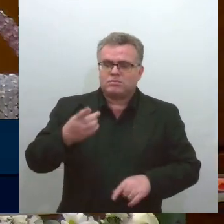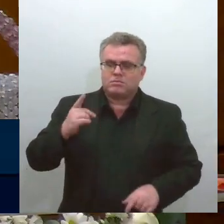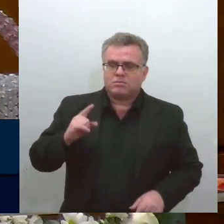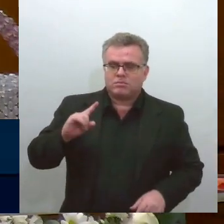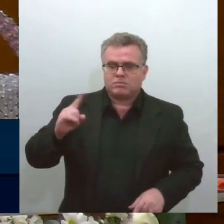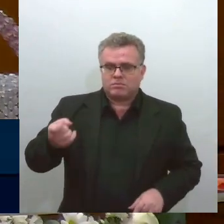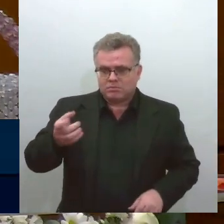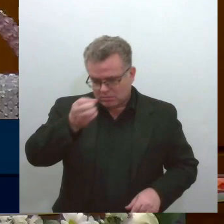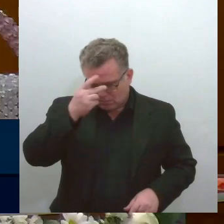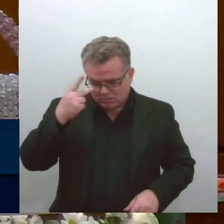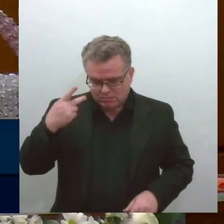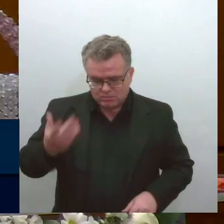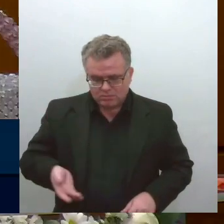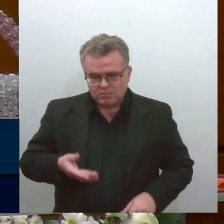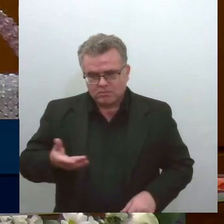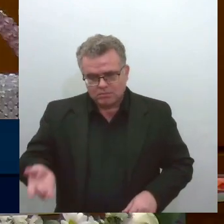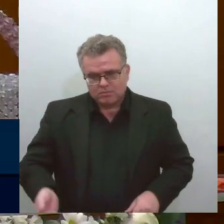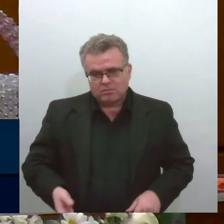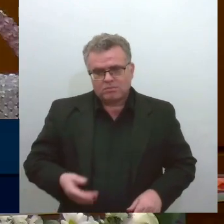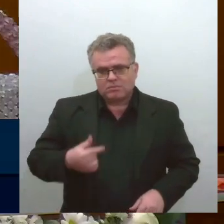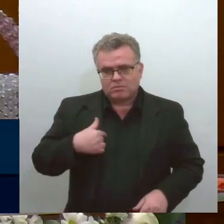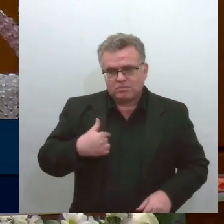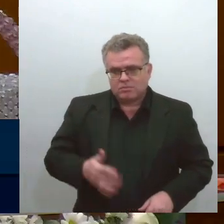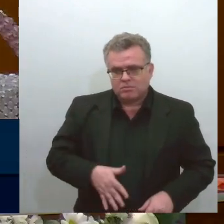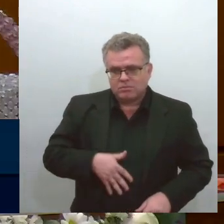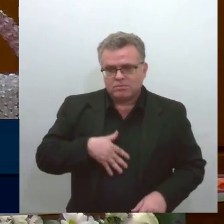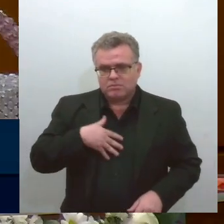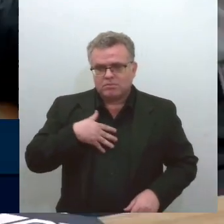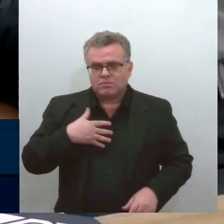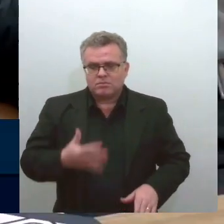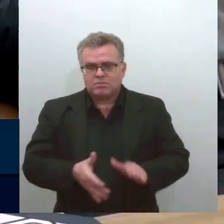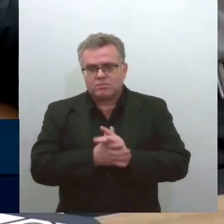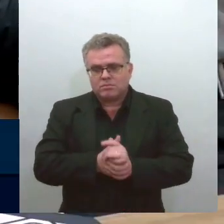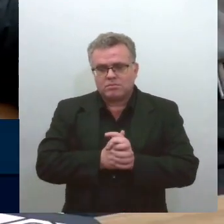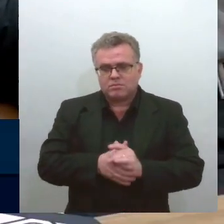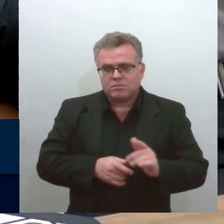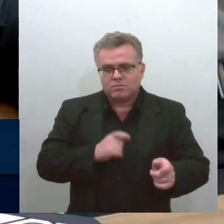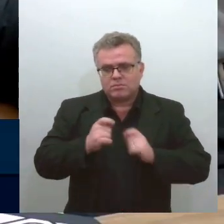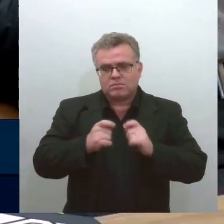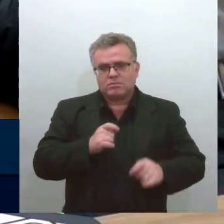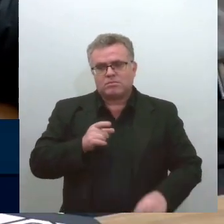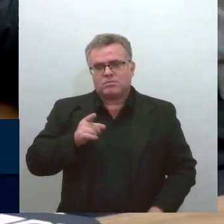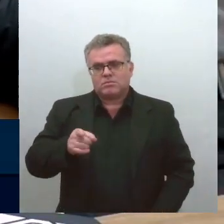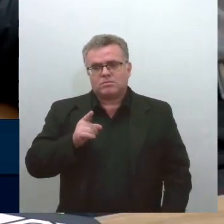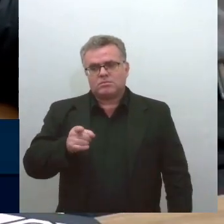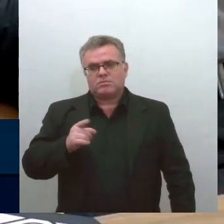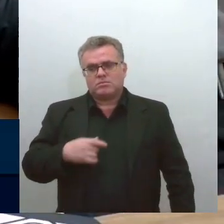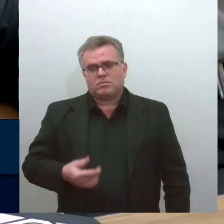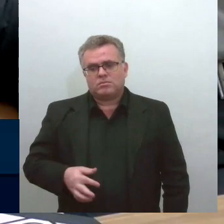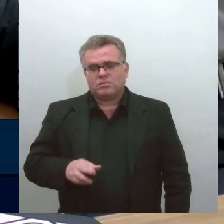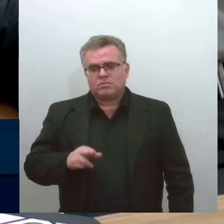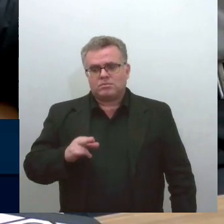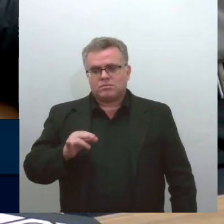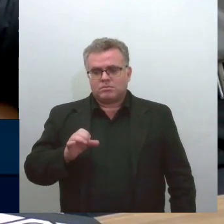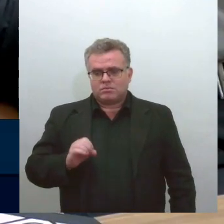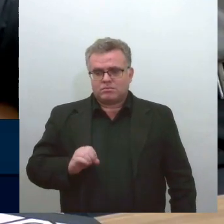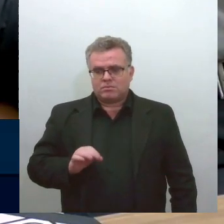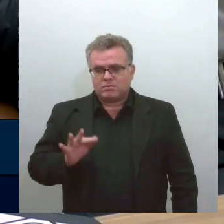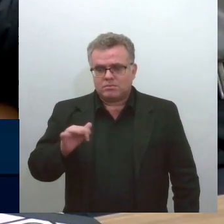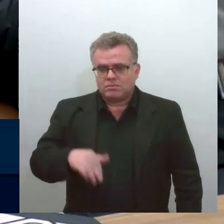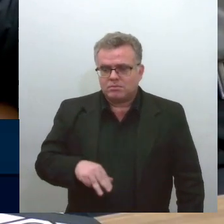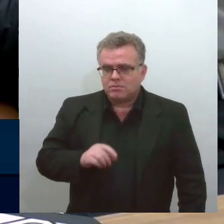honra de dar uma entrevista, né, lá na Rios FM. Né, parabéns por você estar